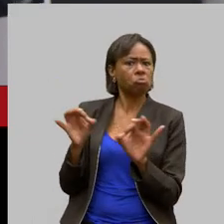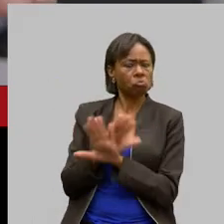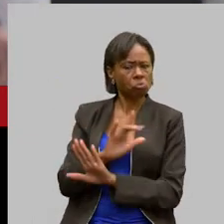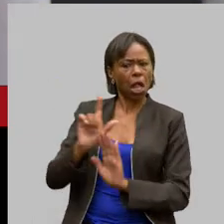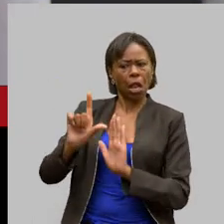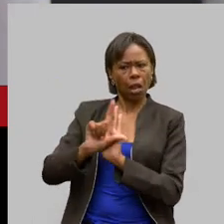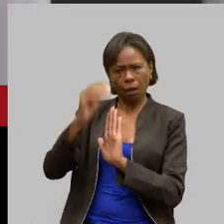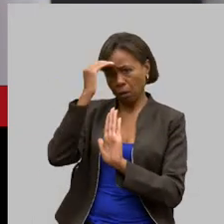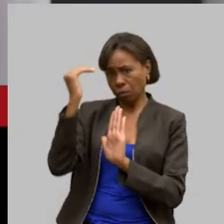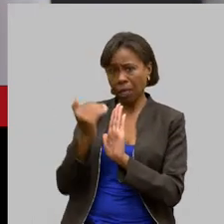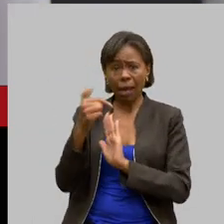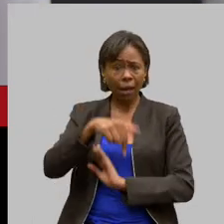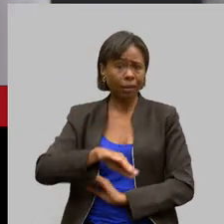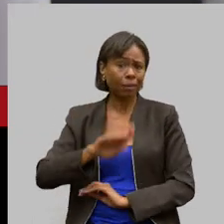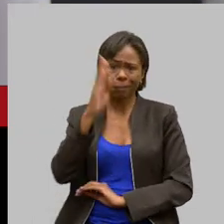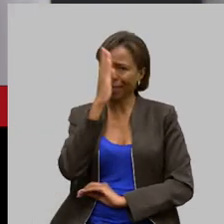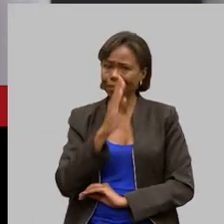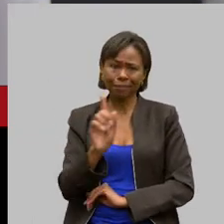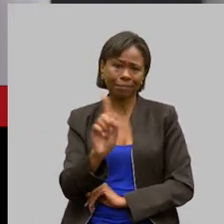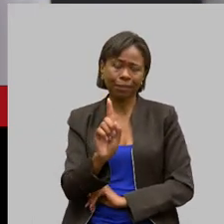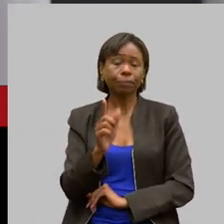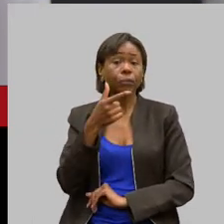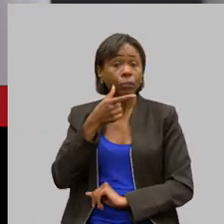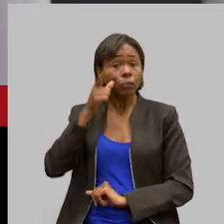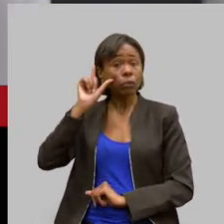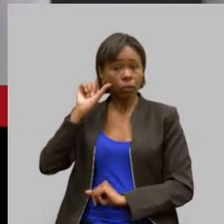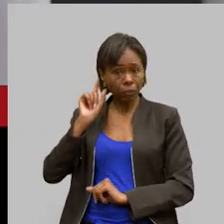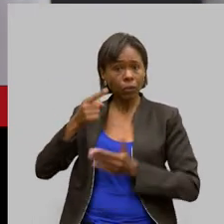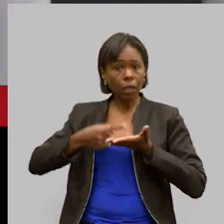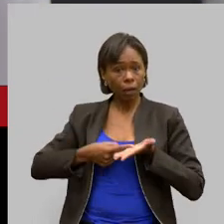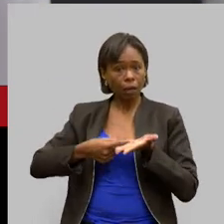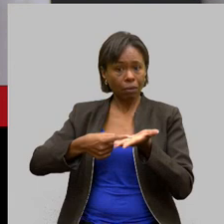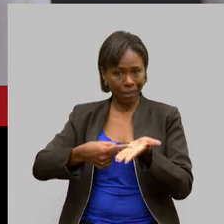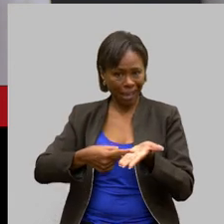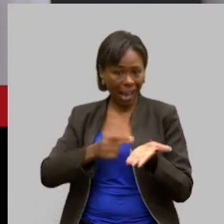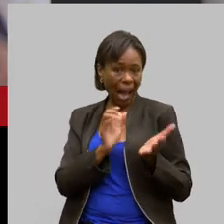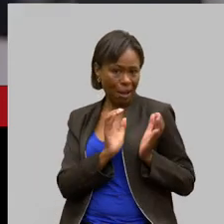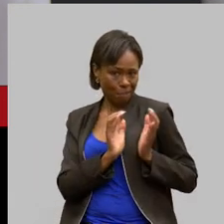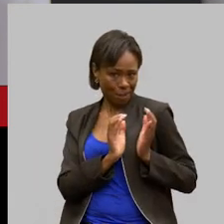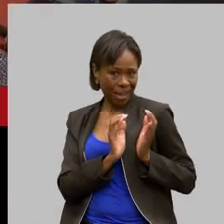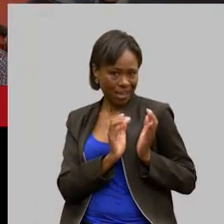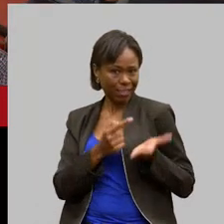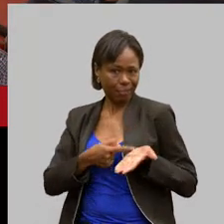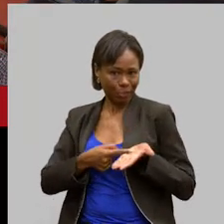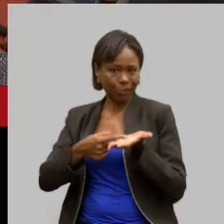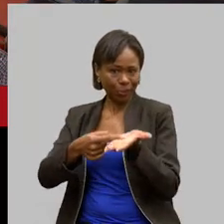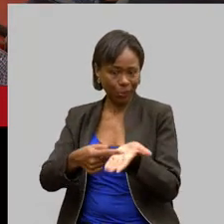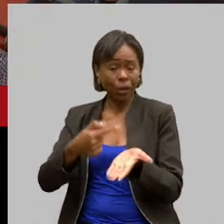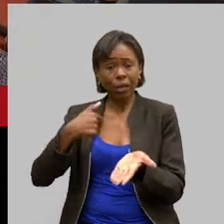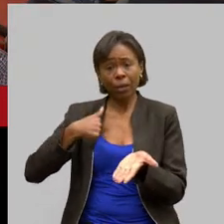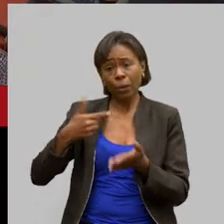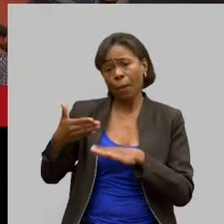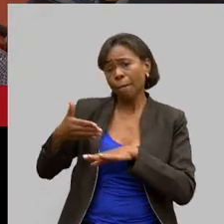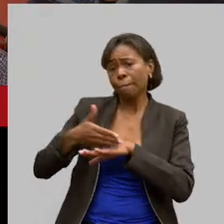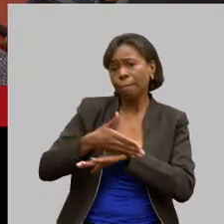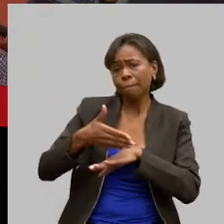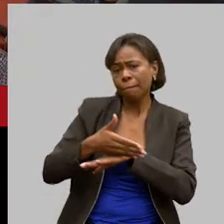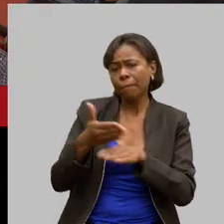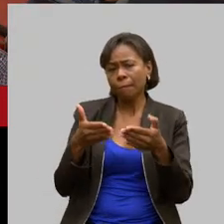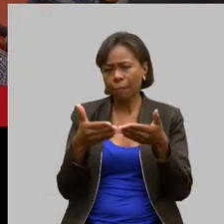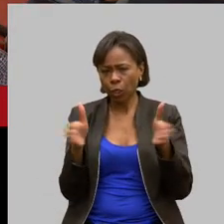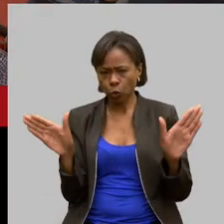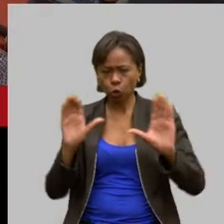a convite do da apai eu participei da abertura do do